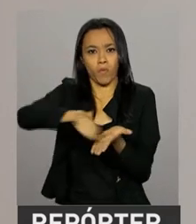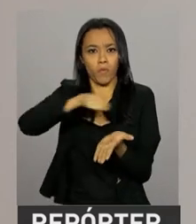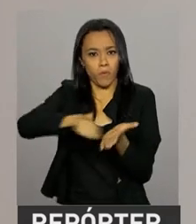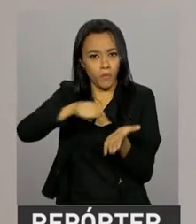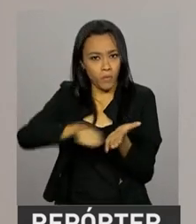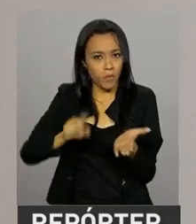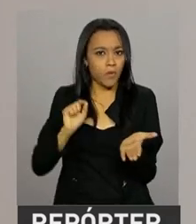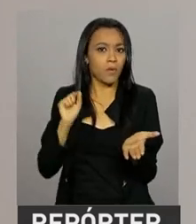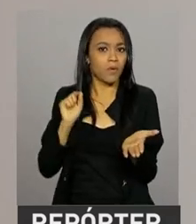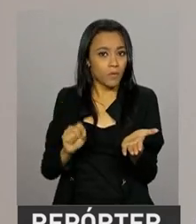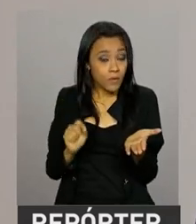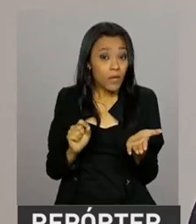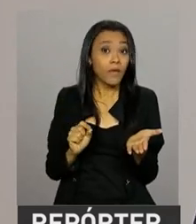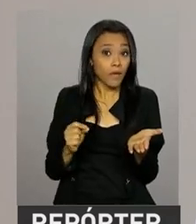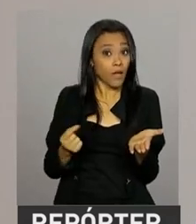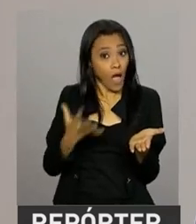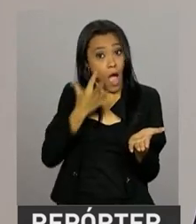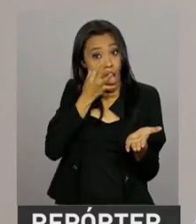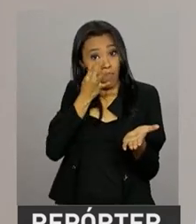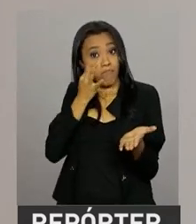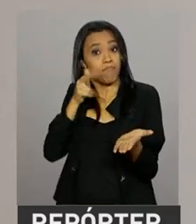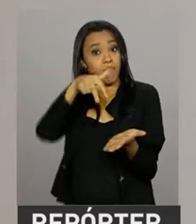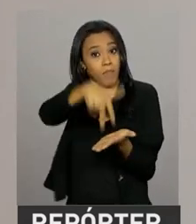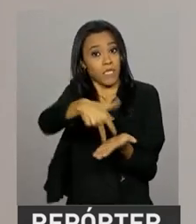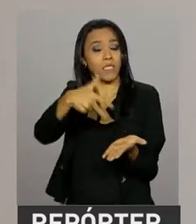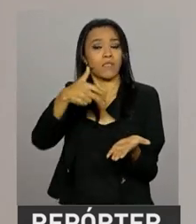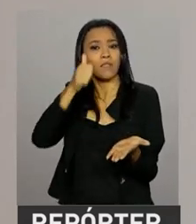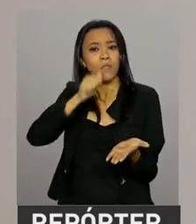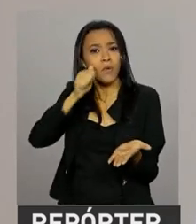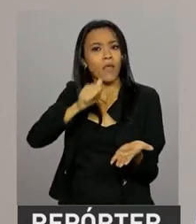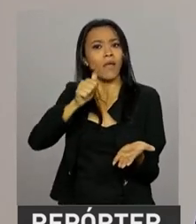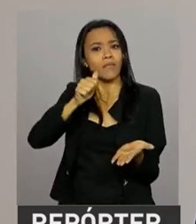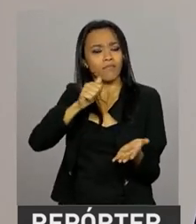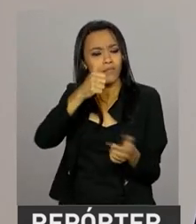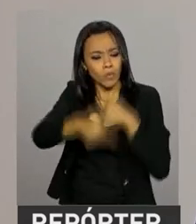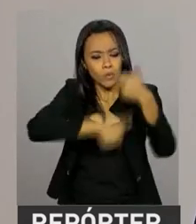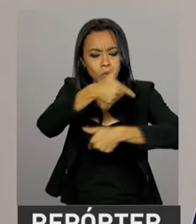a presença da mulher na vida brasileira